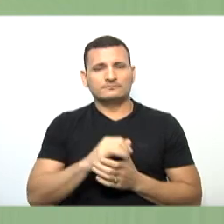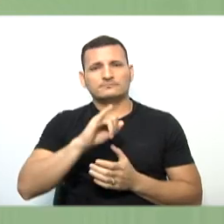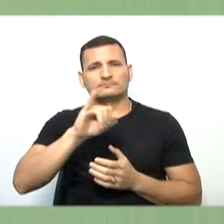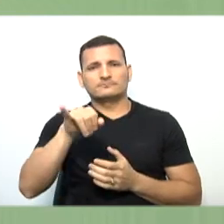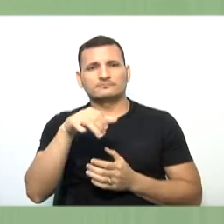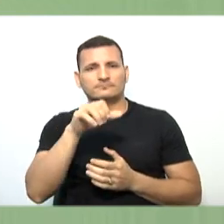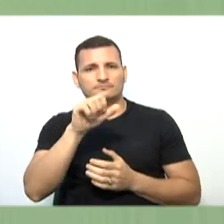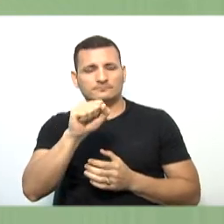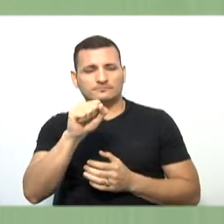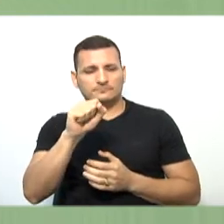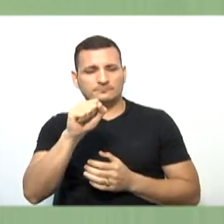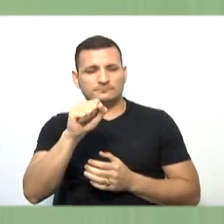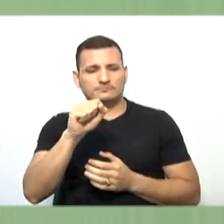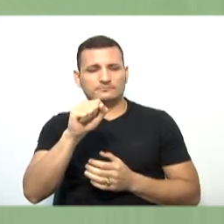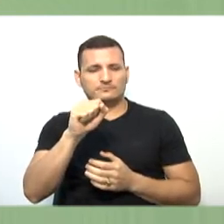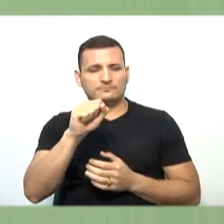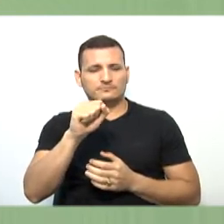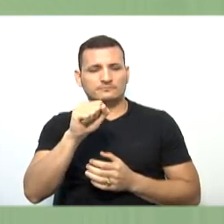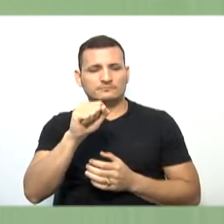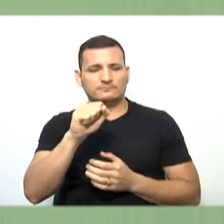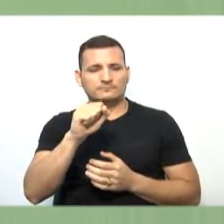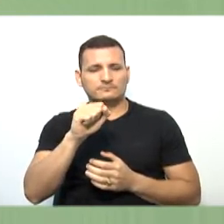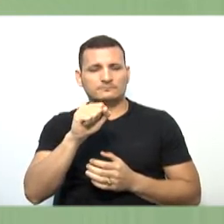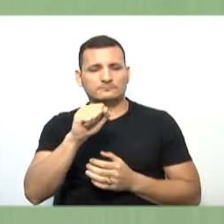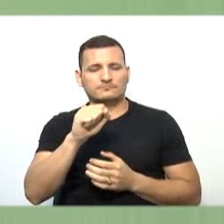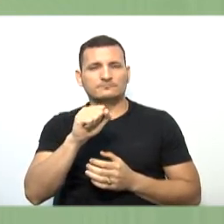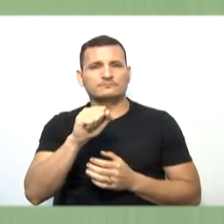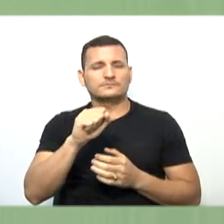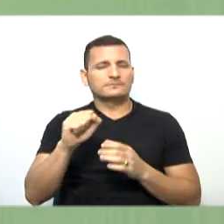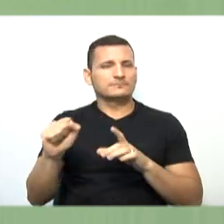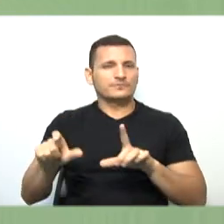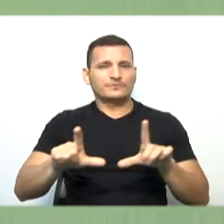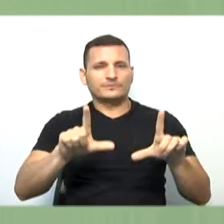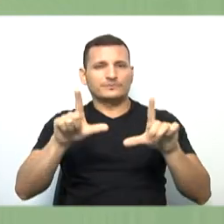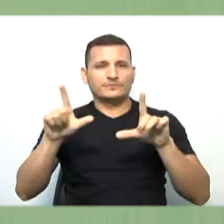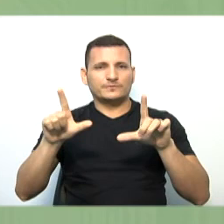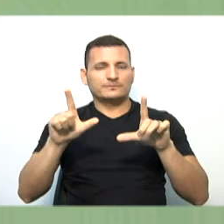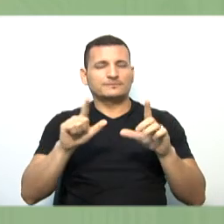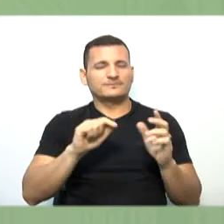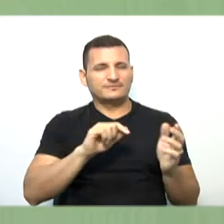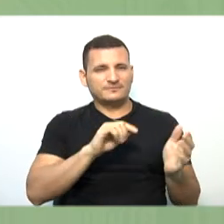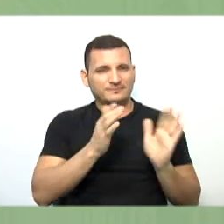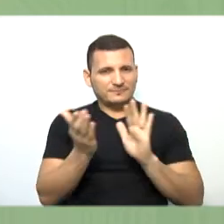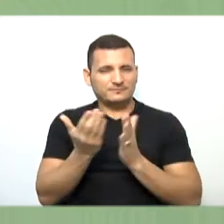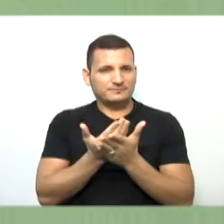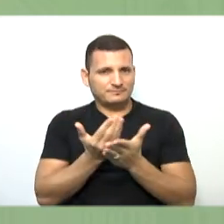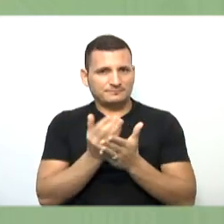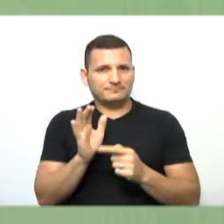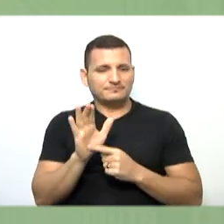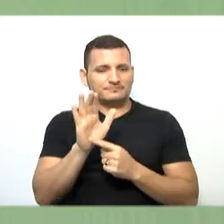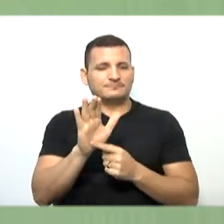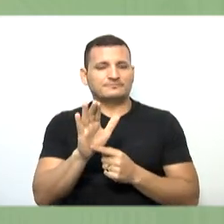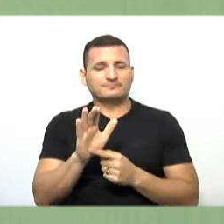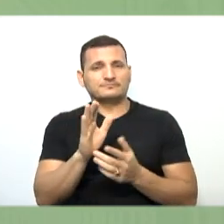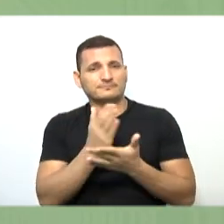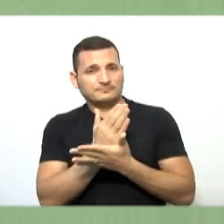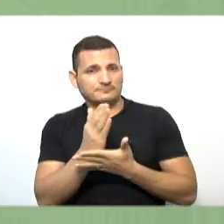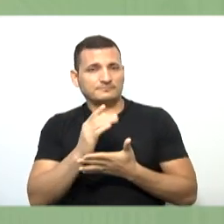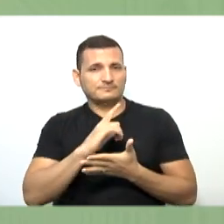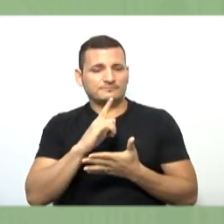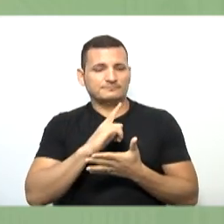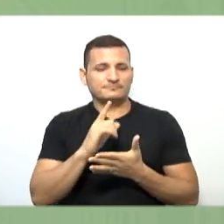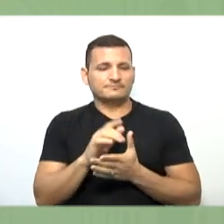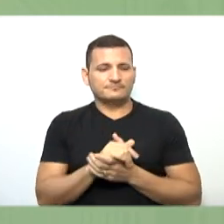em JS, executando durante a teleaula, o que nós executamos durante a teleaula, nós fizemos então alguns eventos,